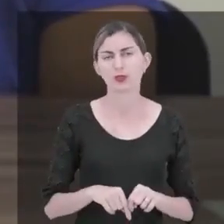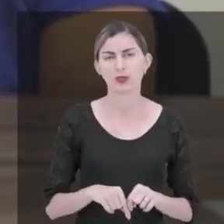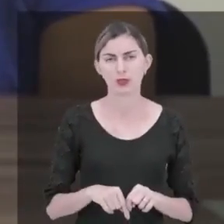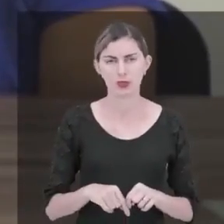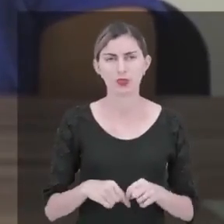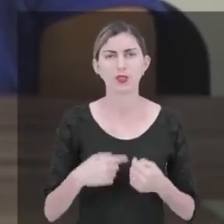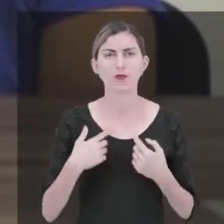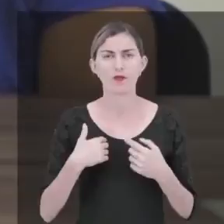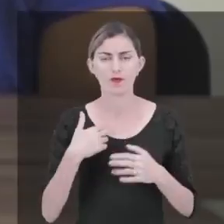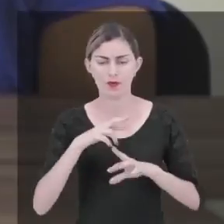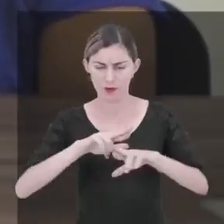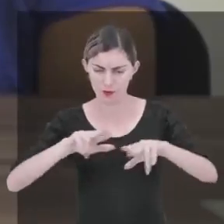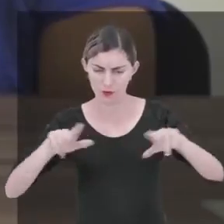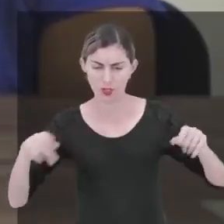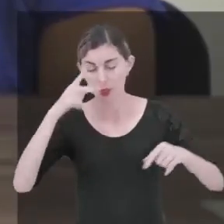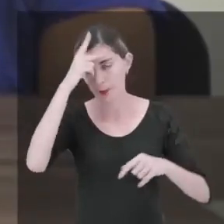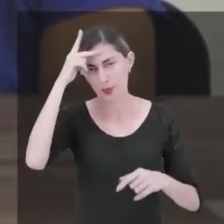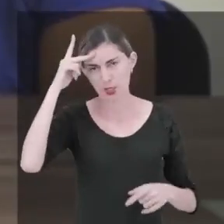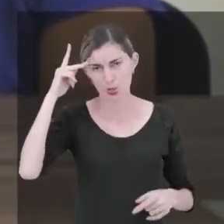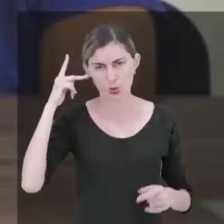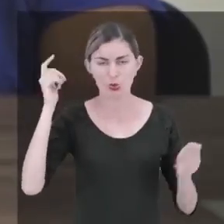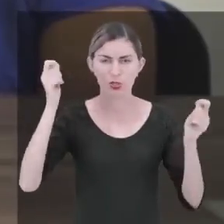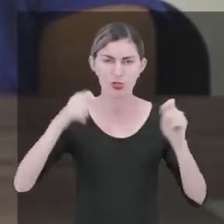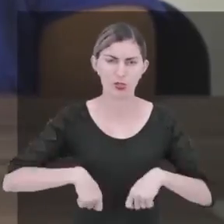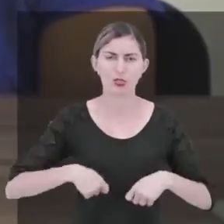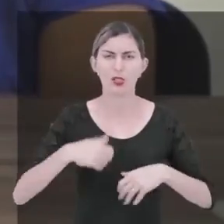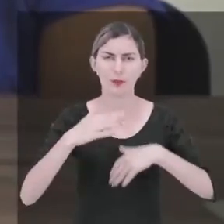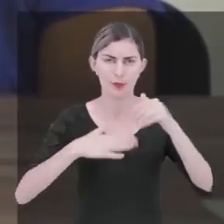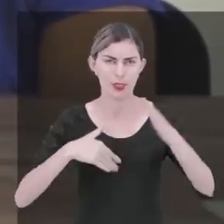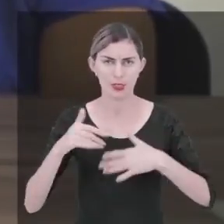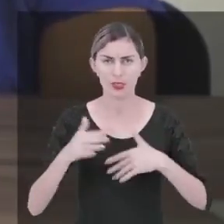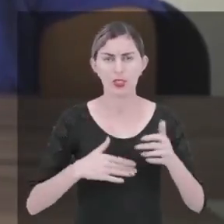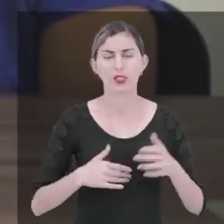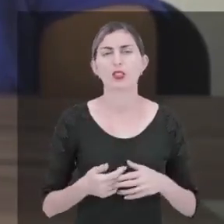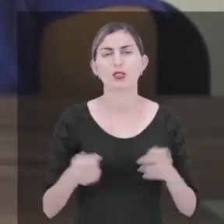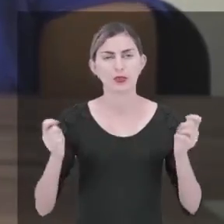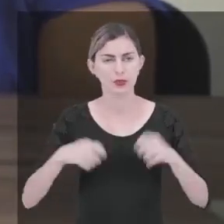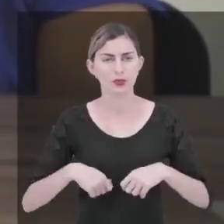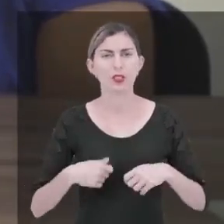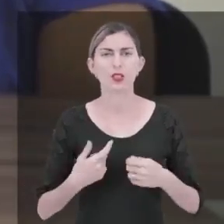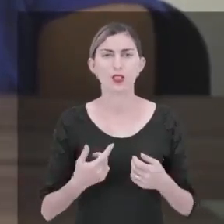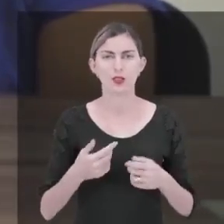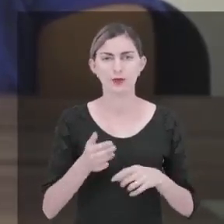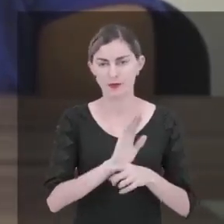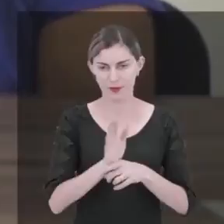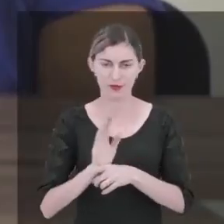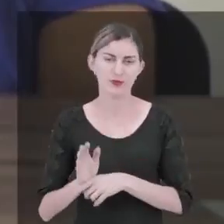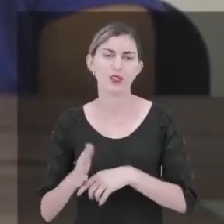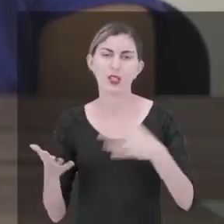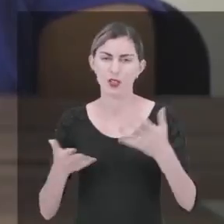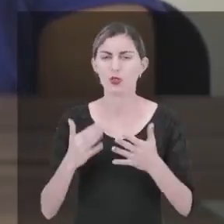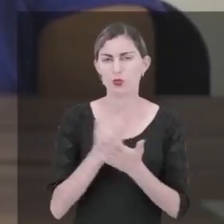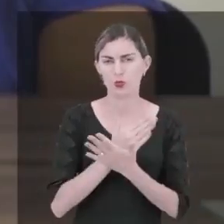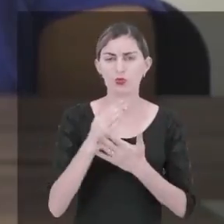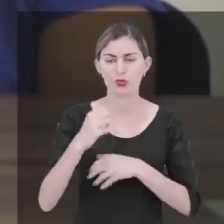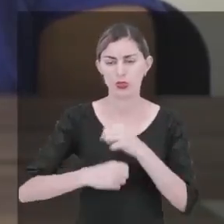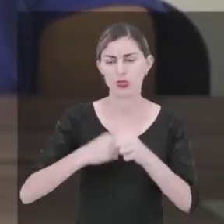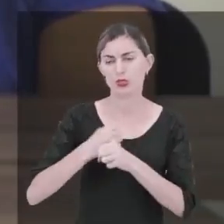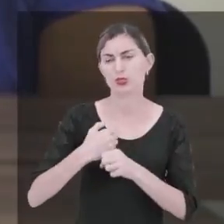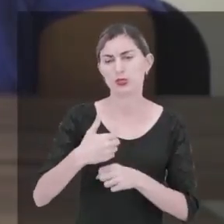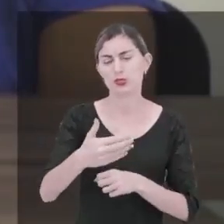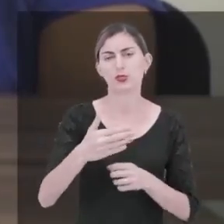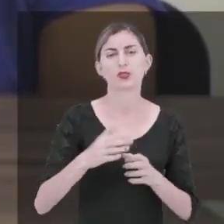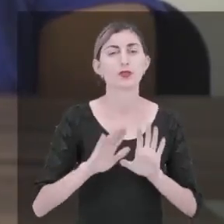turma e várias pessoas que possam se habilitar e que possam dar esse feedback para ela daqui a